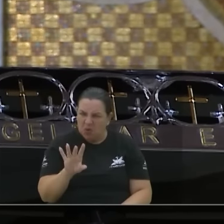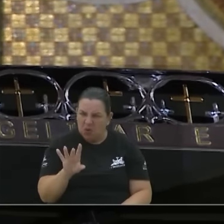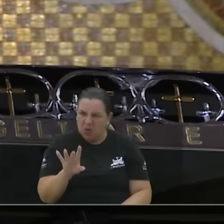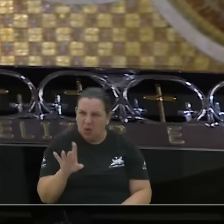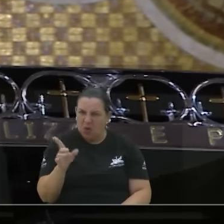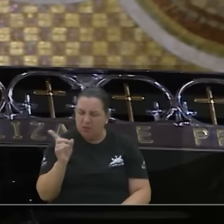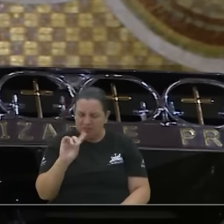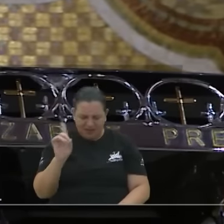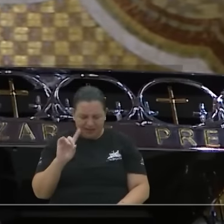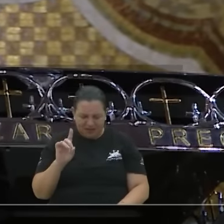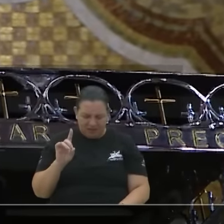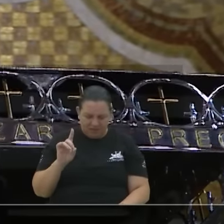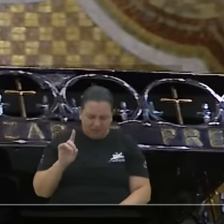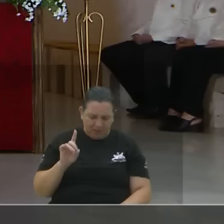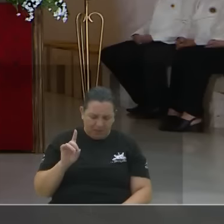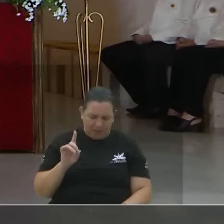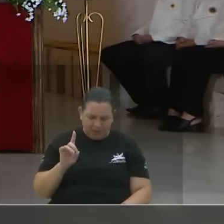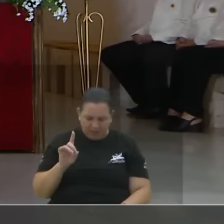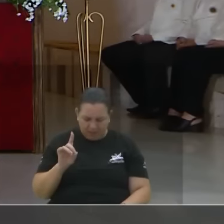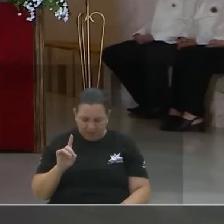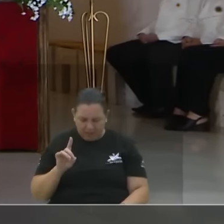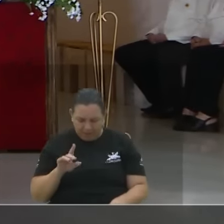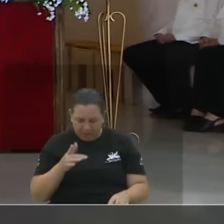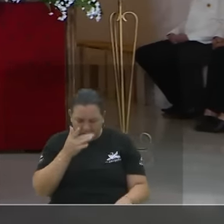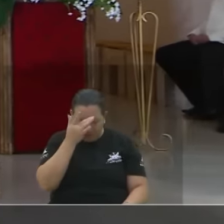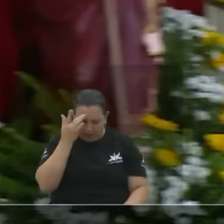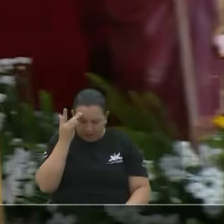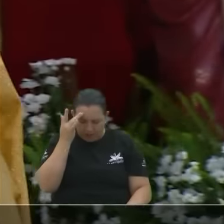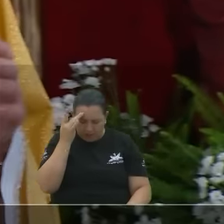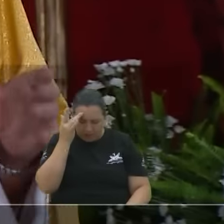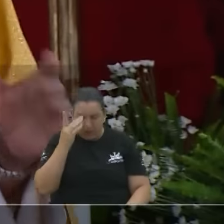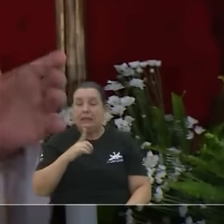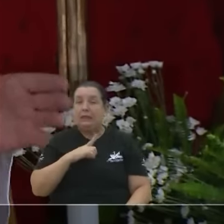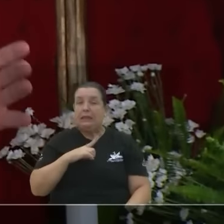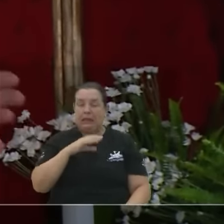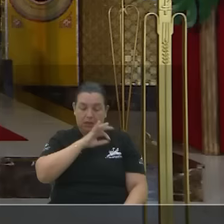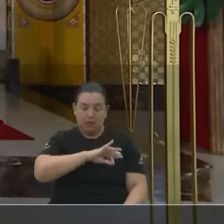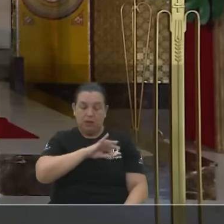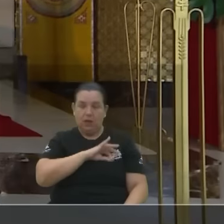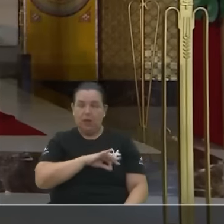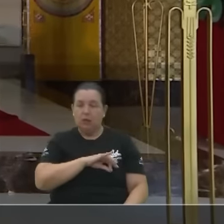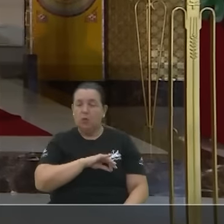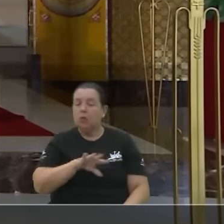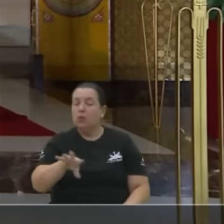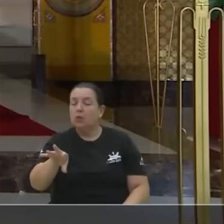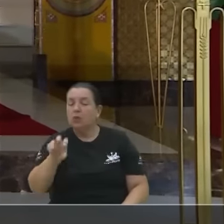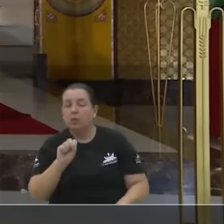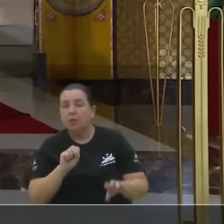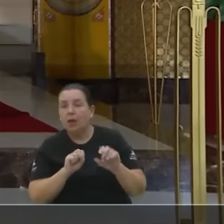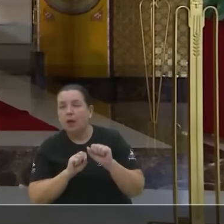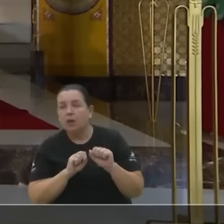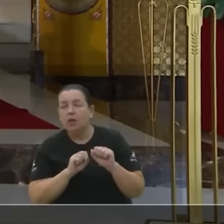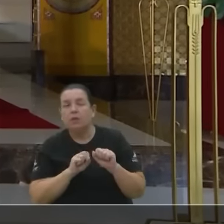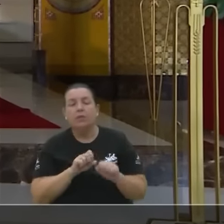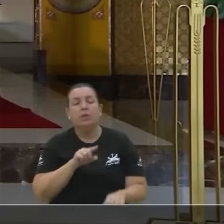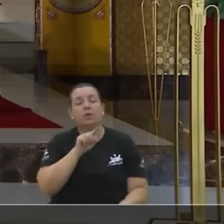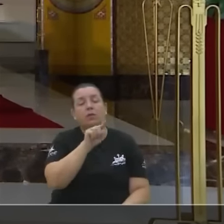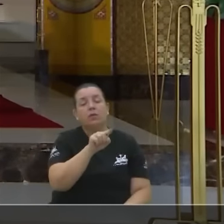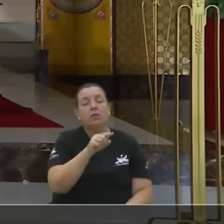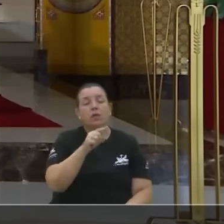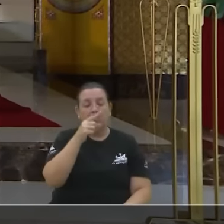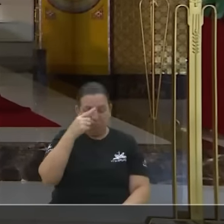Percebe ou não percebe? A pessoa que ganha o salário, que vai lá, que pega o carimbe, você, cara